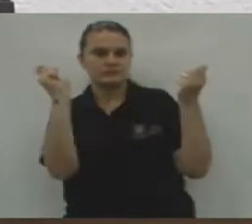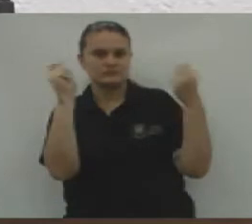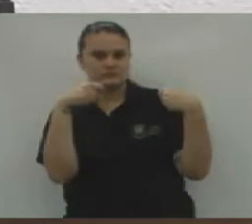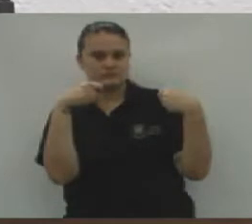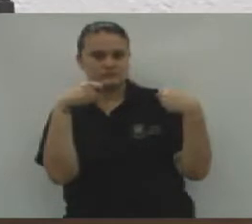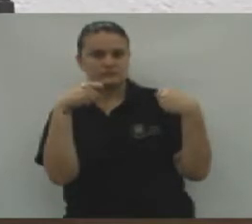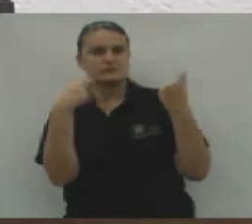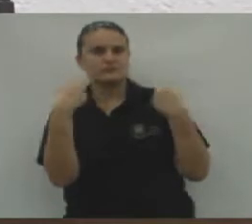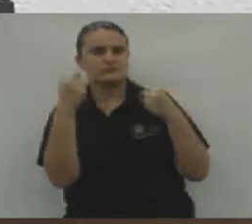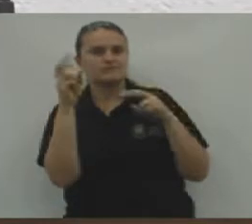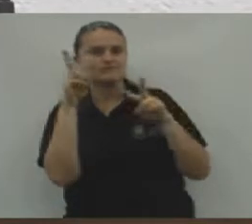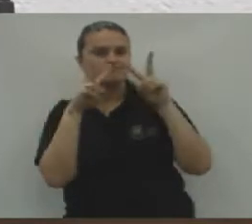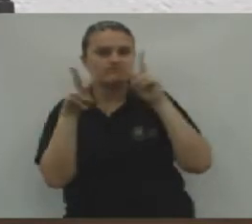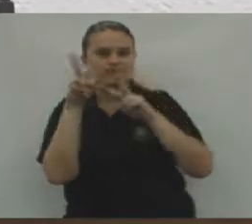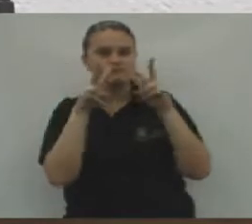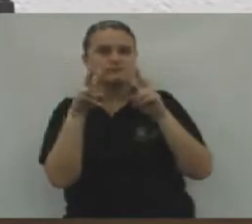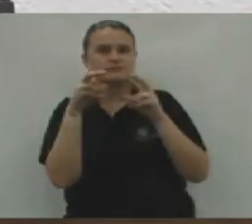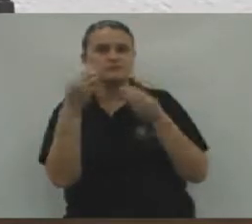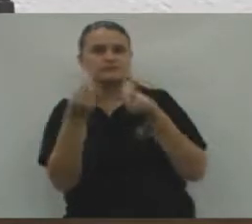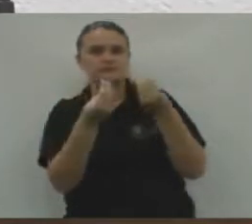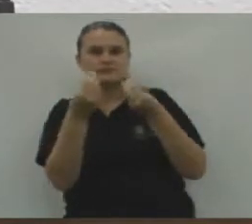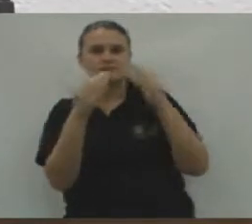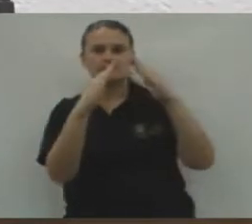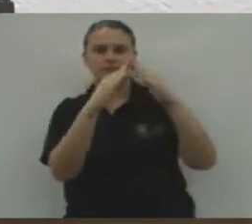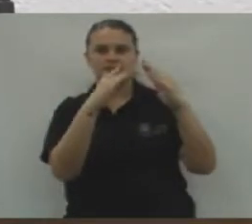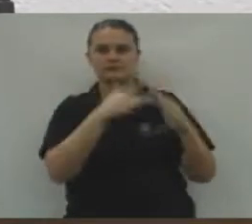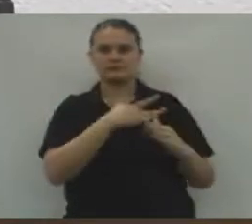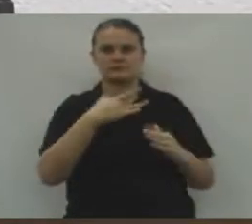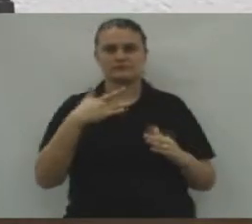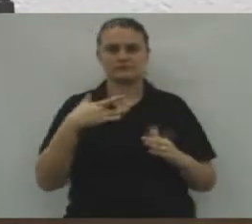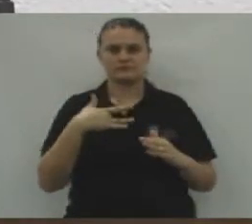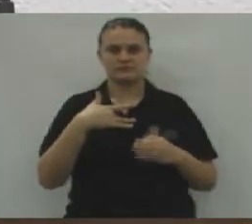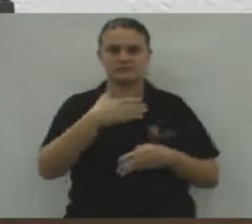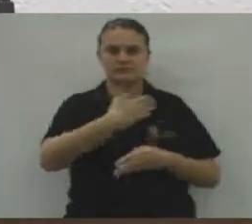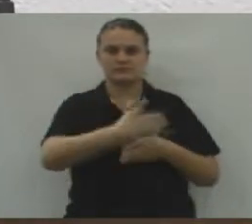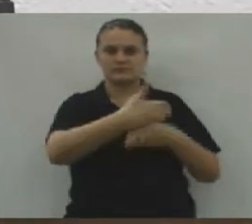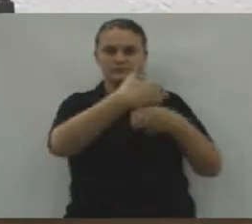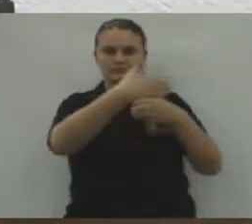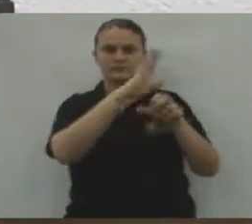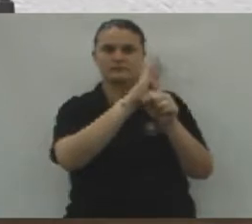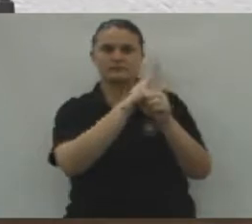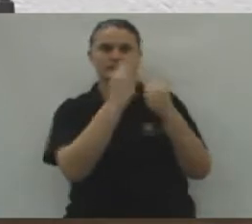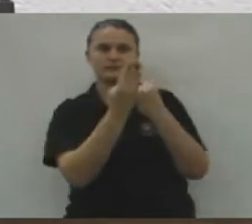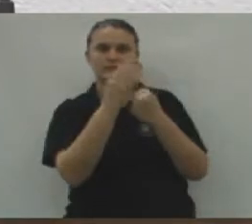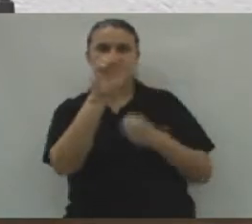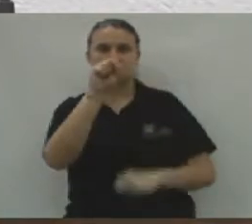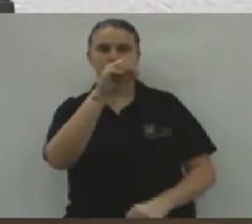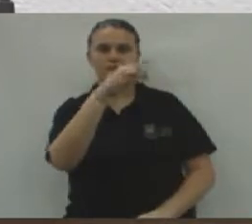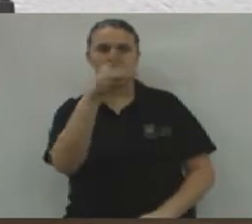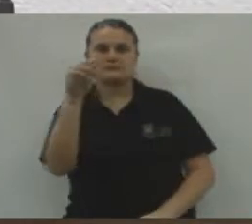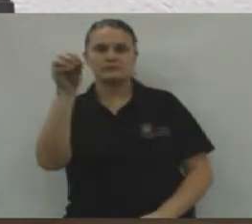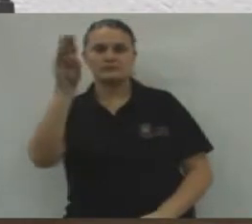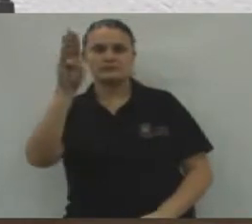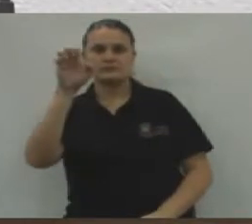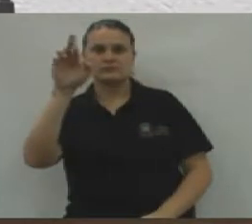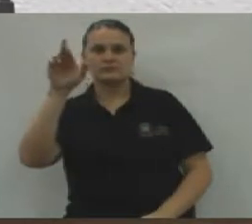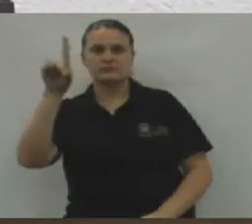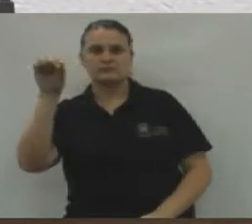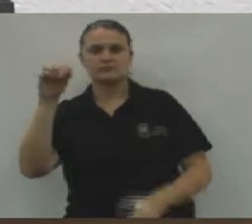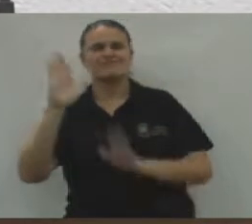competente, para que verifique a situação do posto de saúde construído no bairro São Bernardo. Esta obra